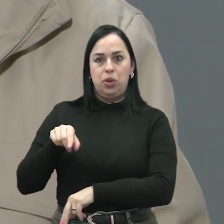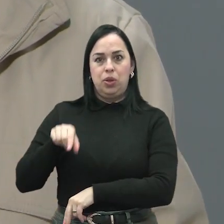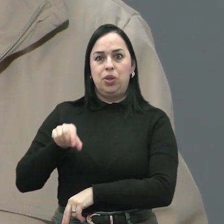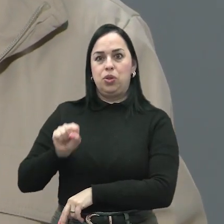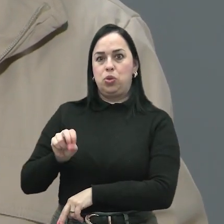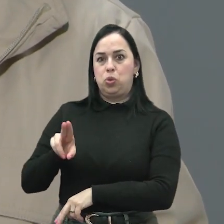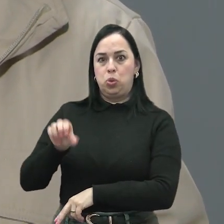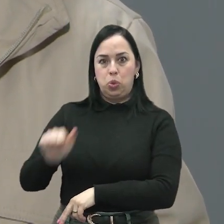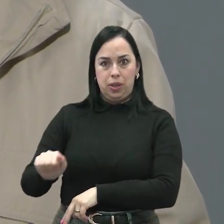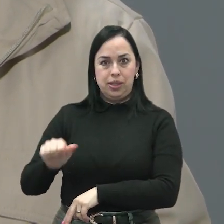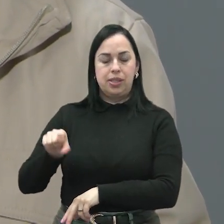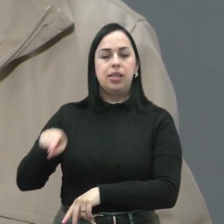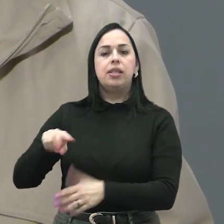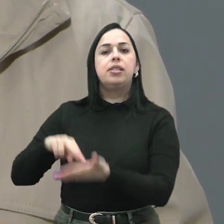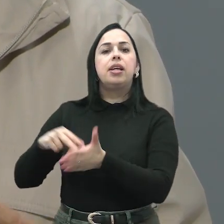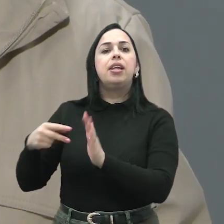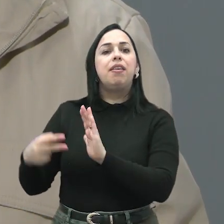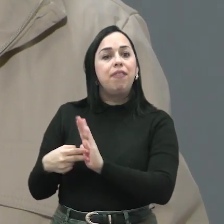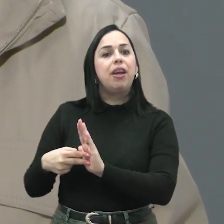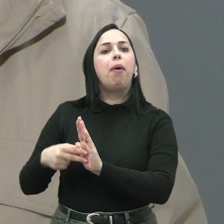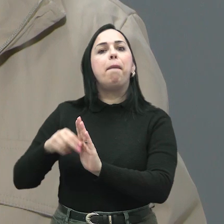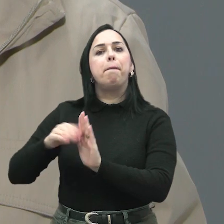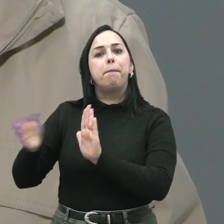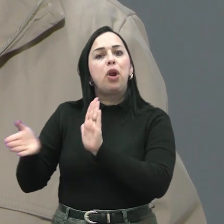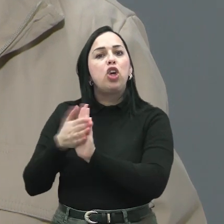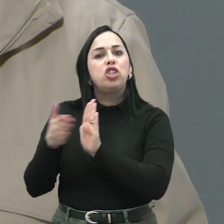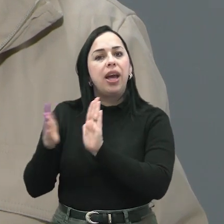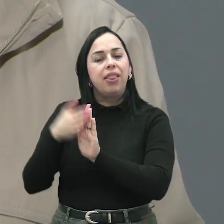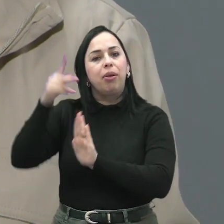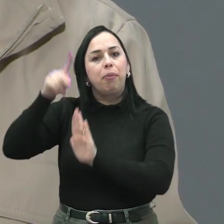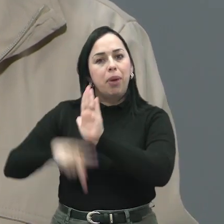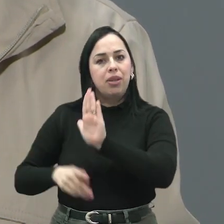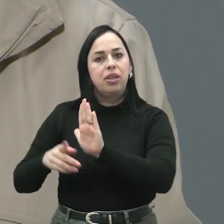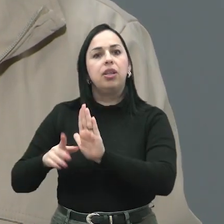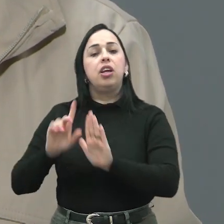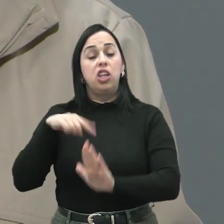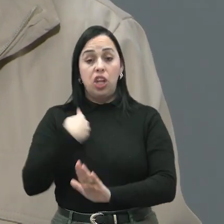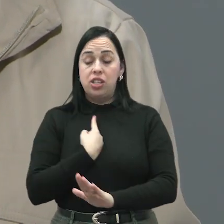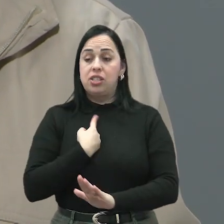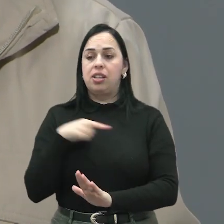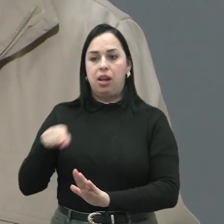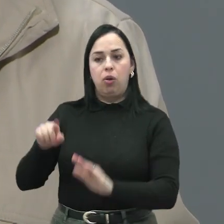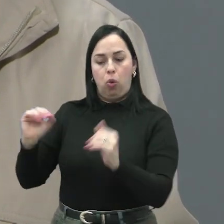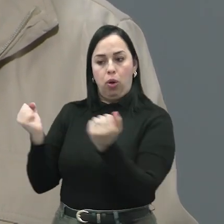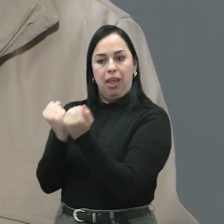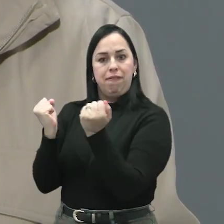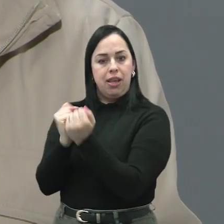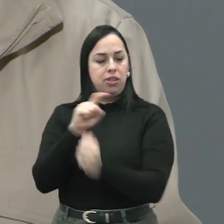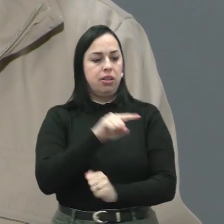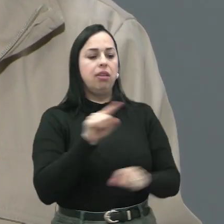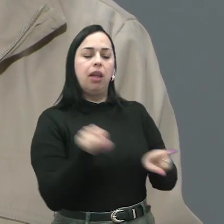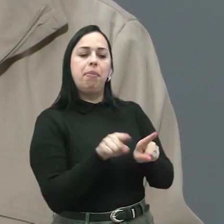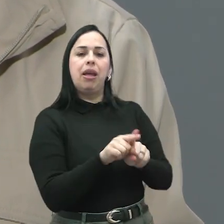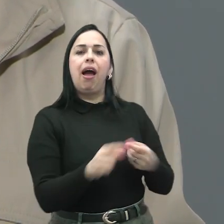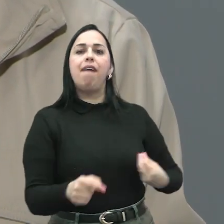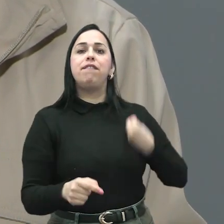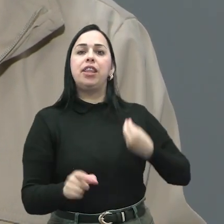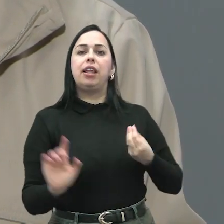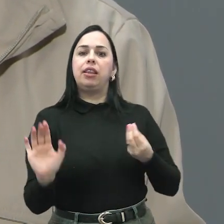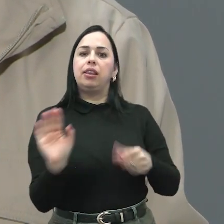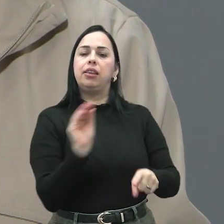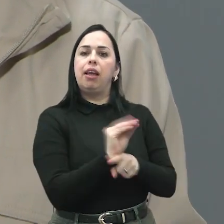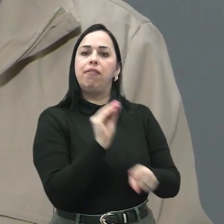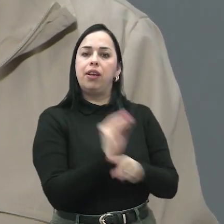o SUAS nós estamos defendendo a vida. E a gente tem aqui uma missão, né, e uma responsabilidade